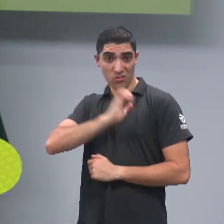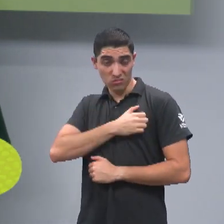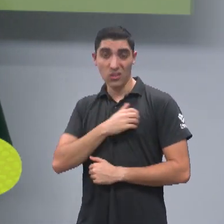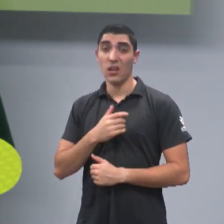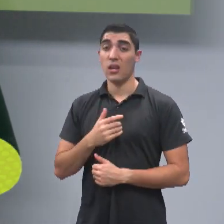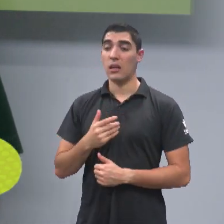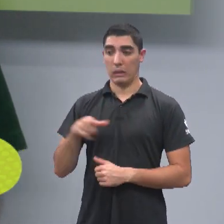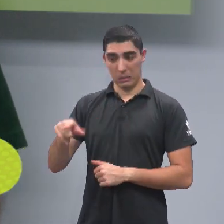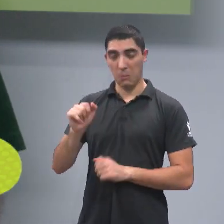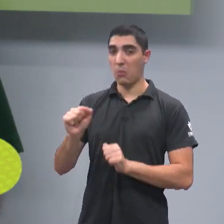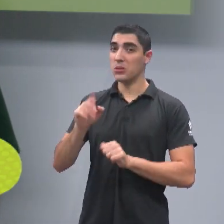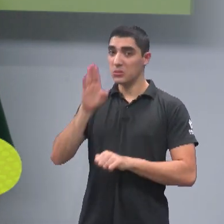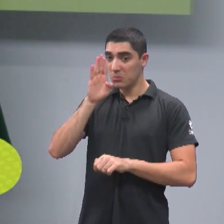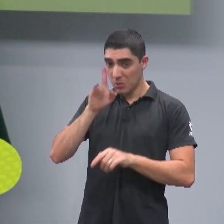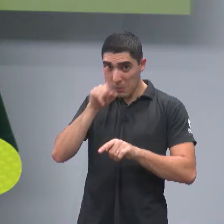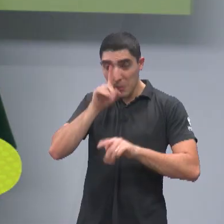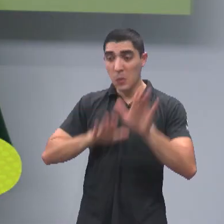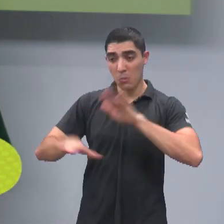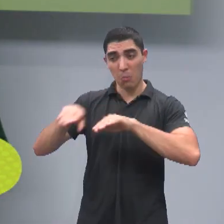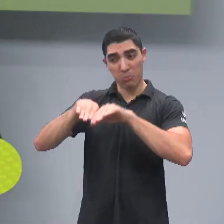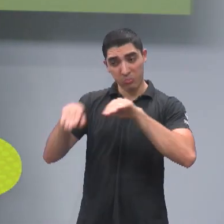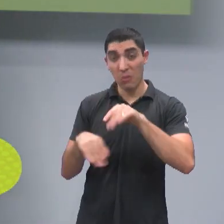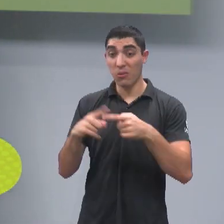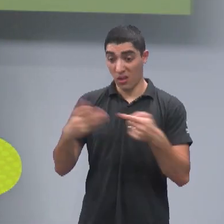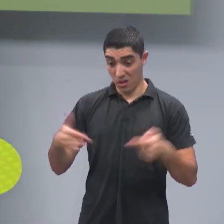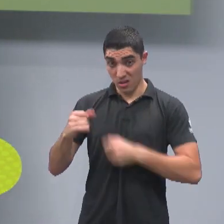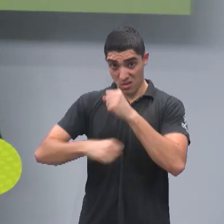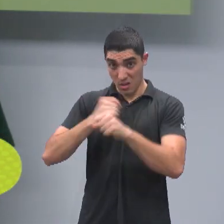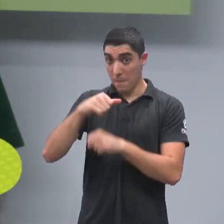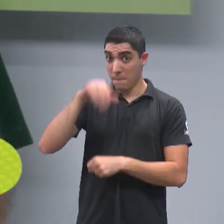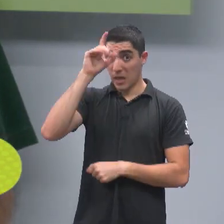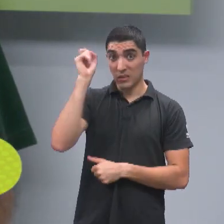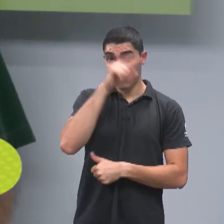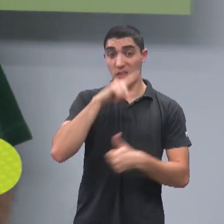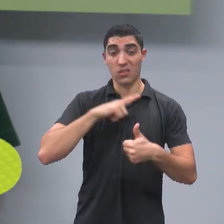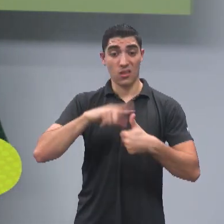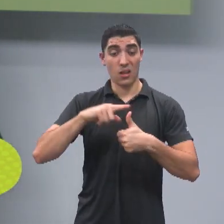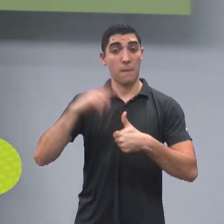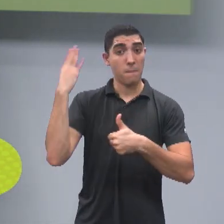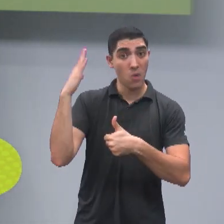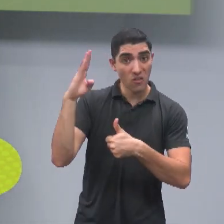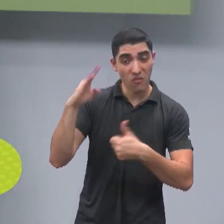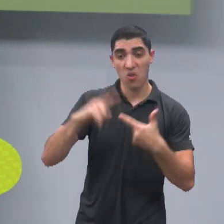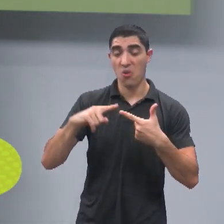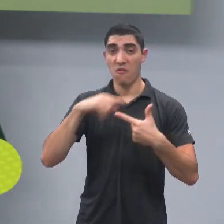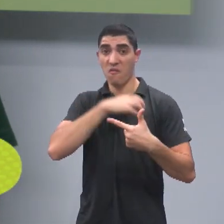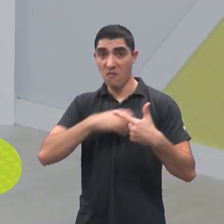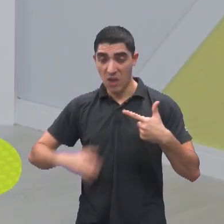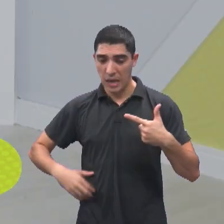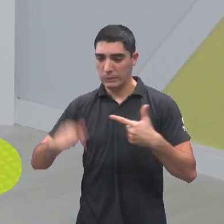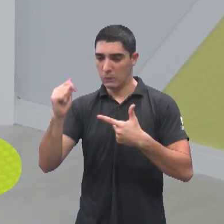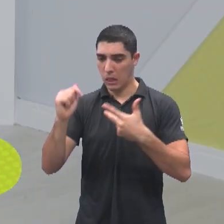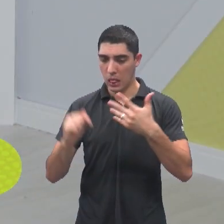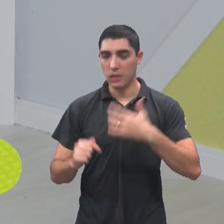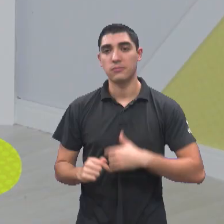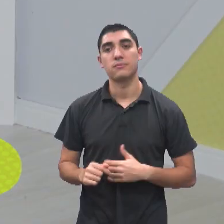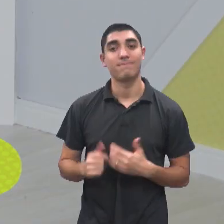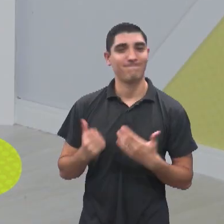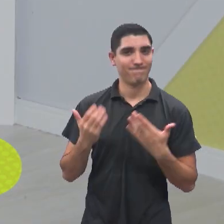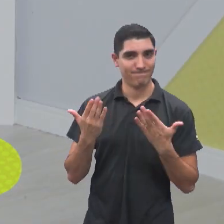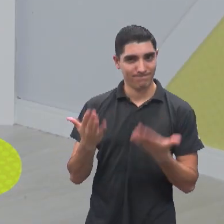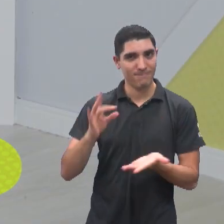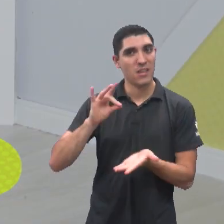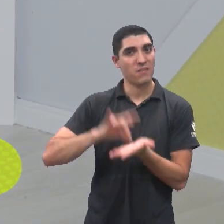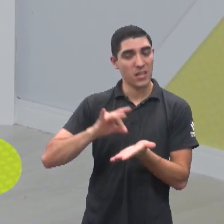Vasco, então tem que abrir o olho aí, porque senão pode ser o Docimel de 2025. Pois é, tem que ficar de